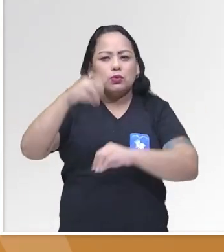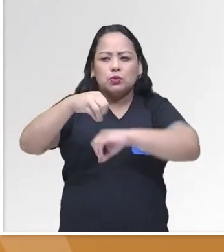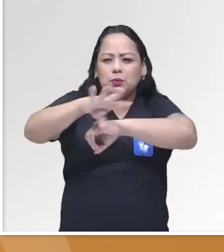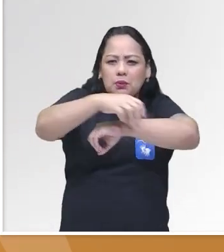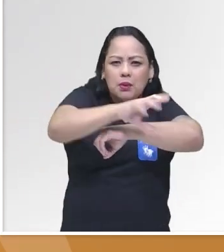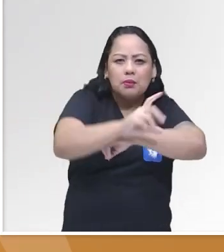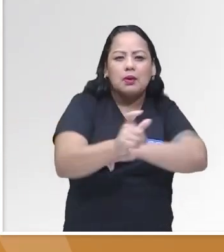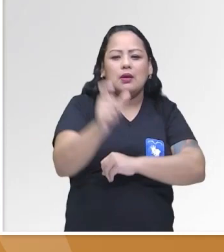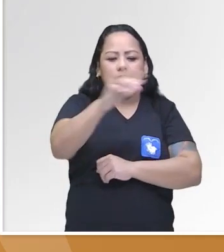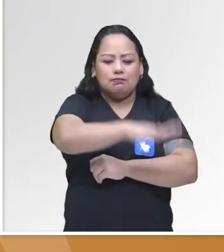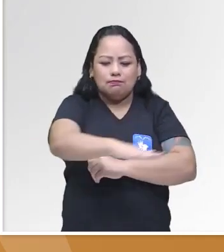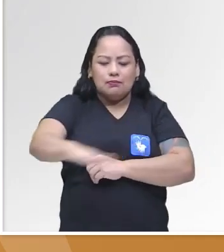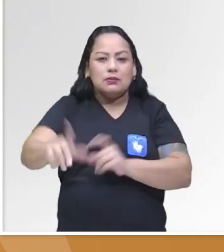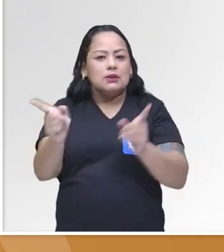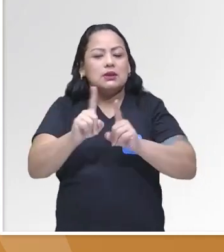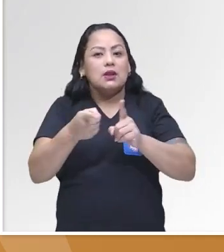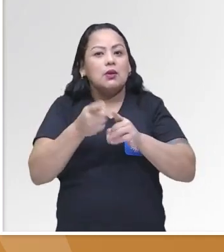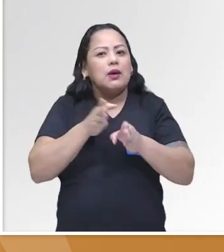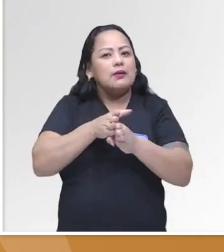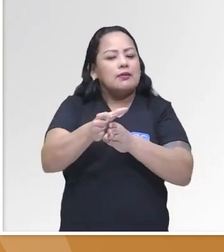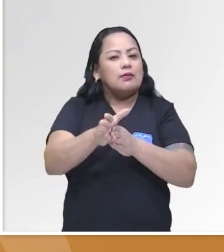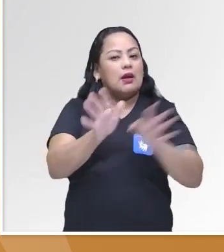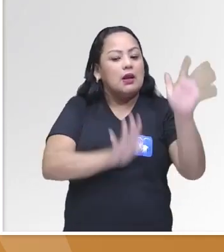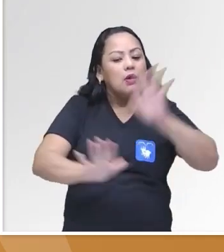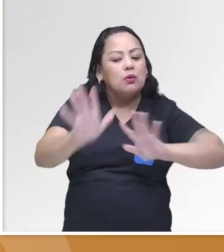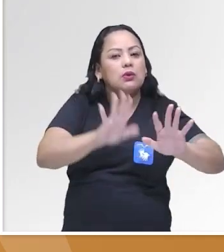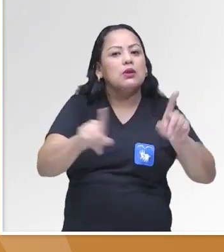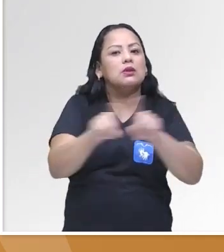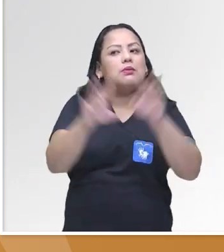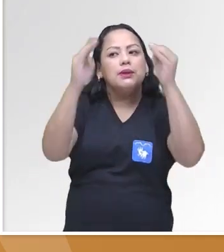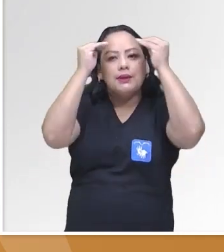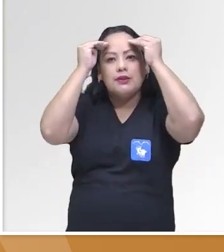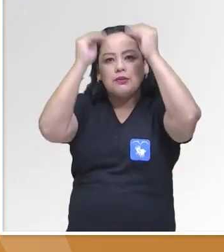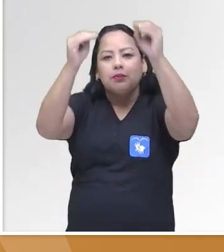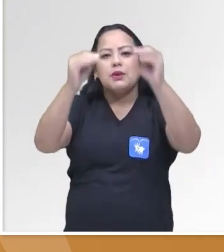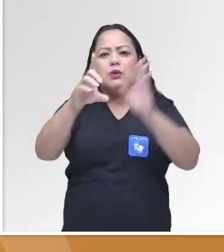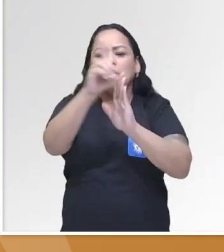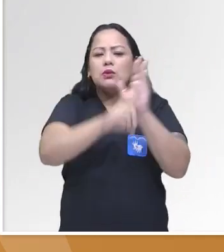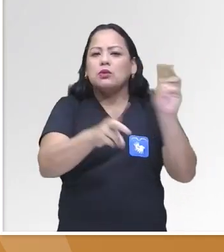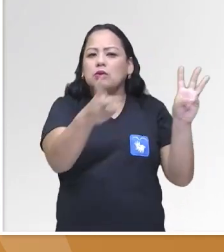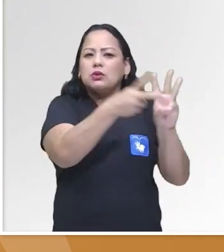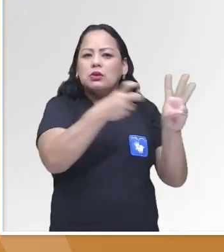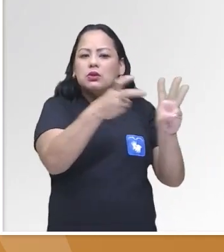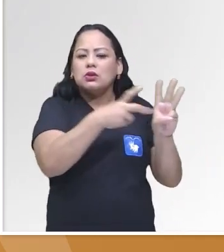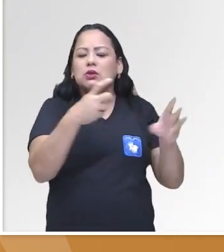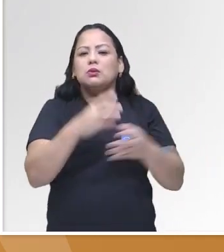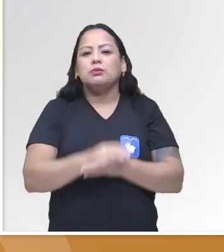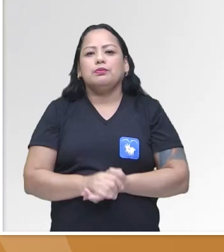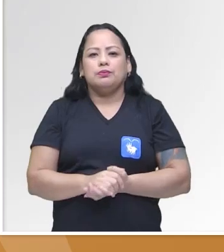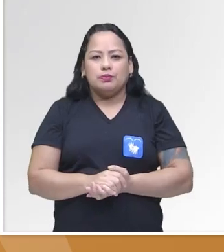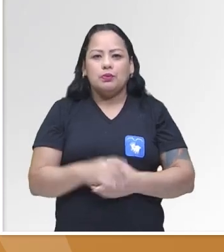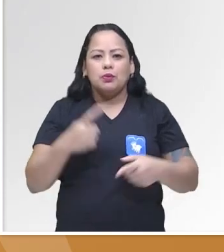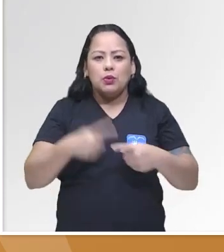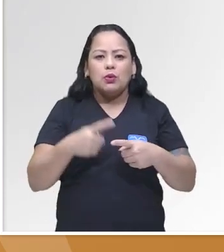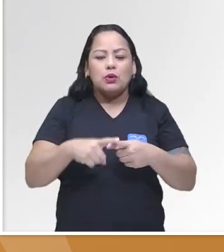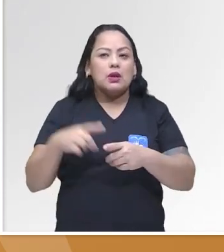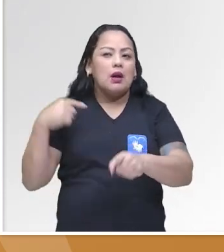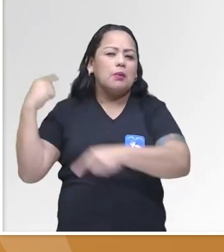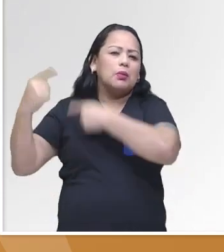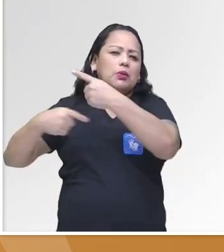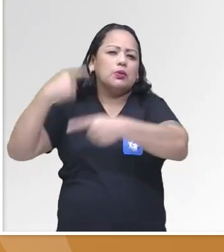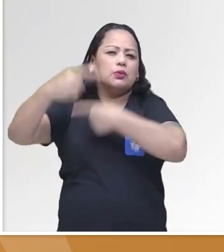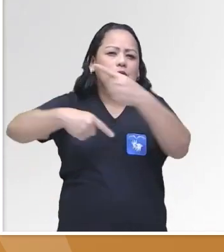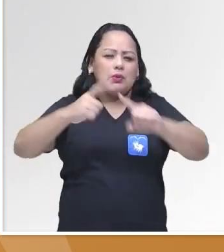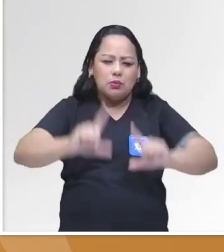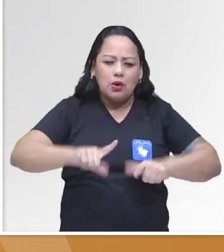muito cuidado e muito respeito pela causa indígena que vem sendo aí trazida desde